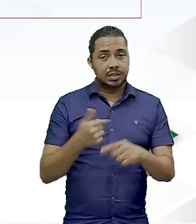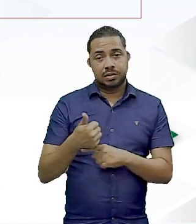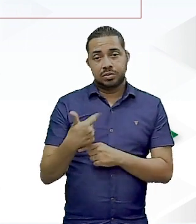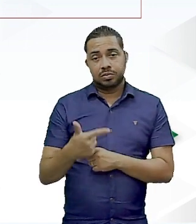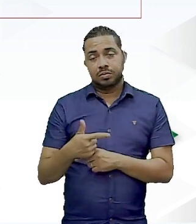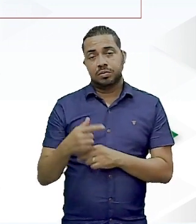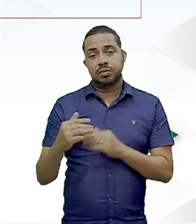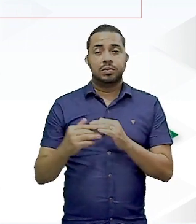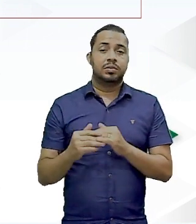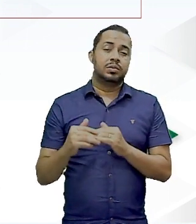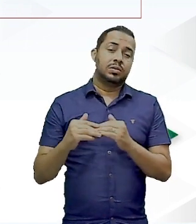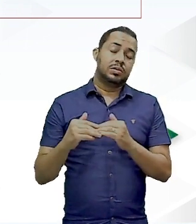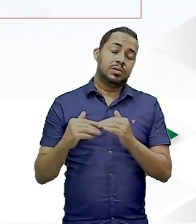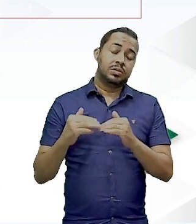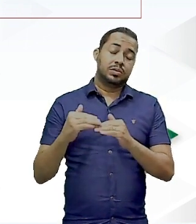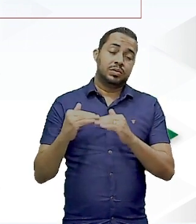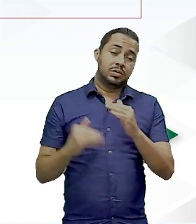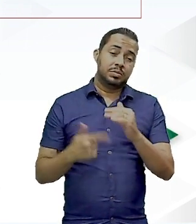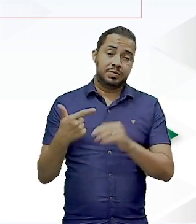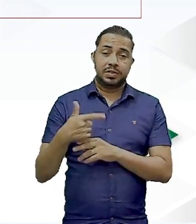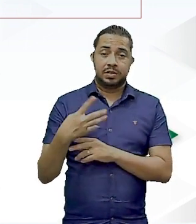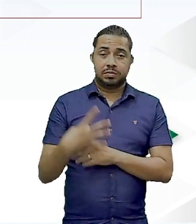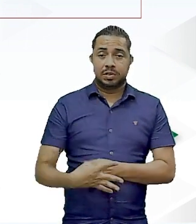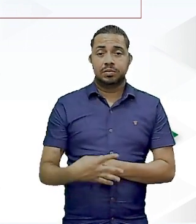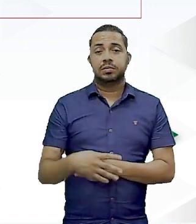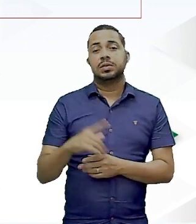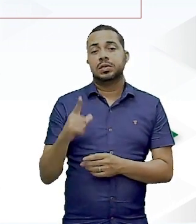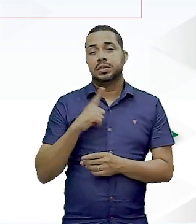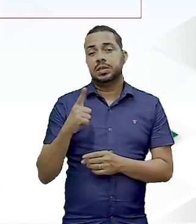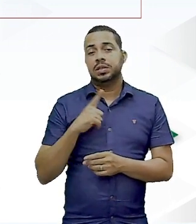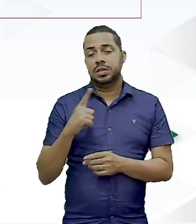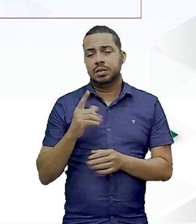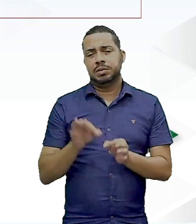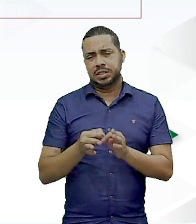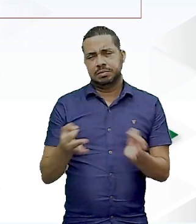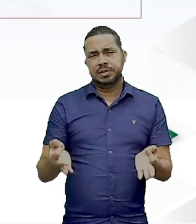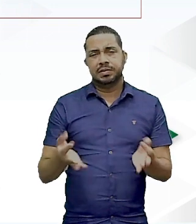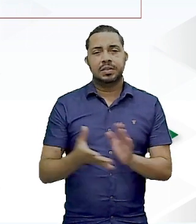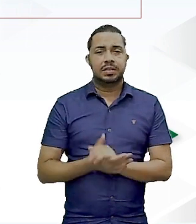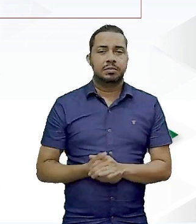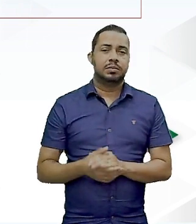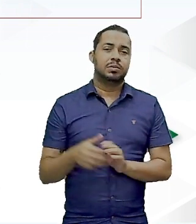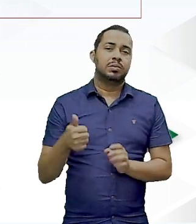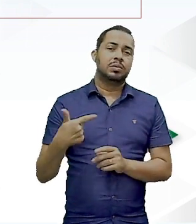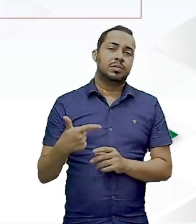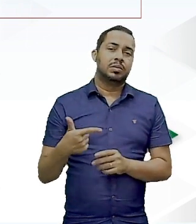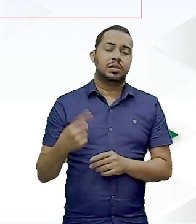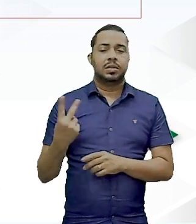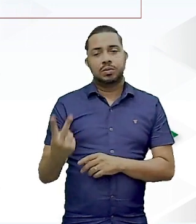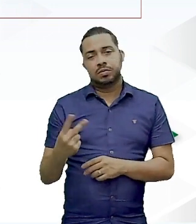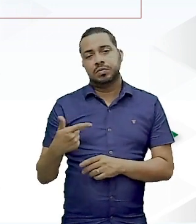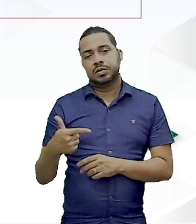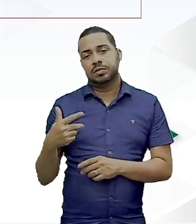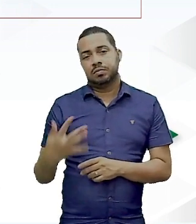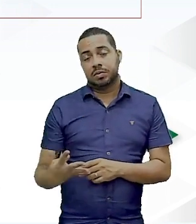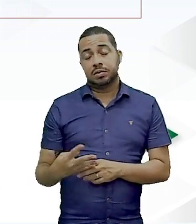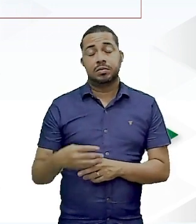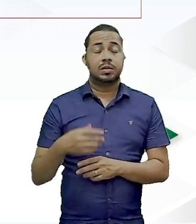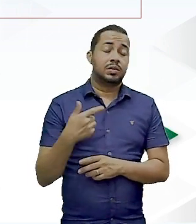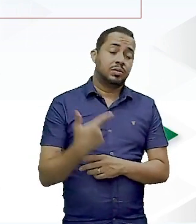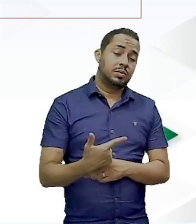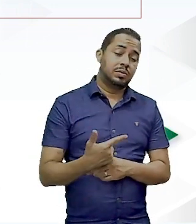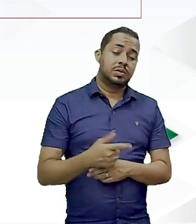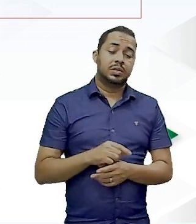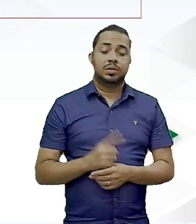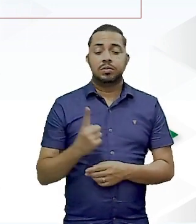12 sobre 24. 12 sobre 24 dá para simplificar, né? Por 12 dá 1, por 24 dá 2, vai dar